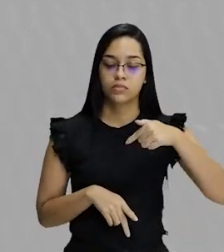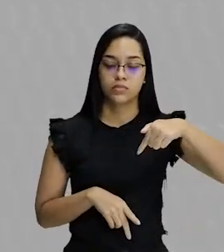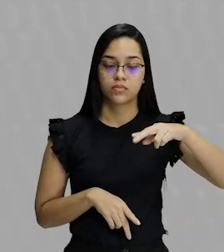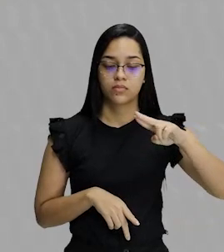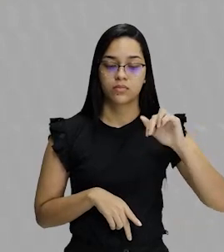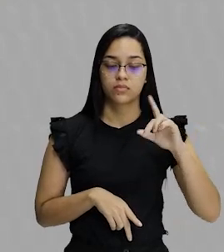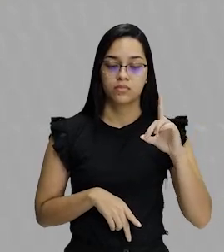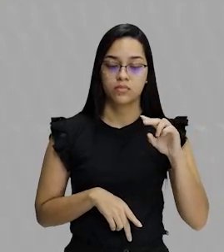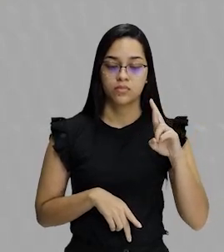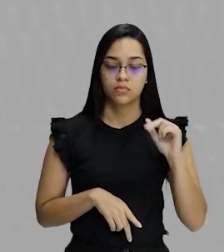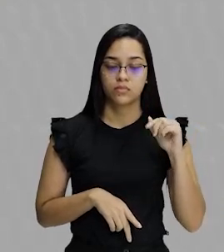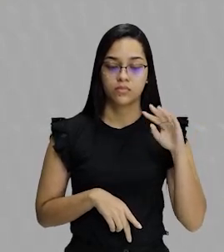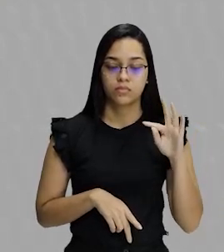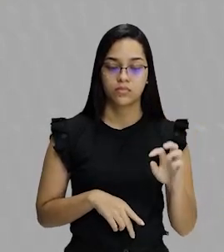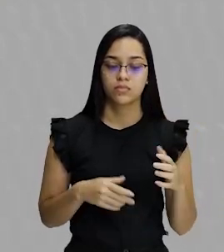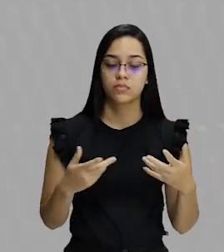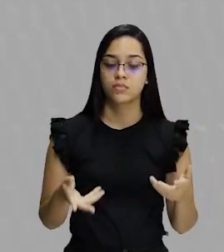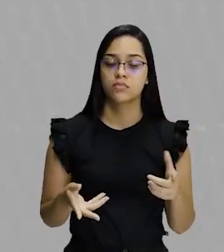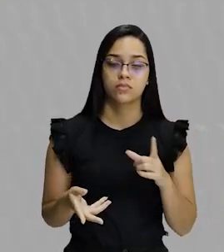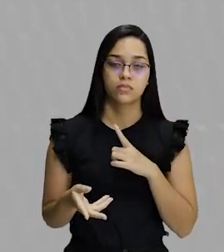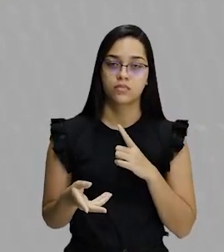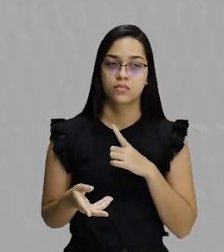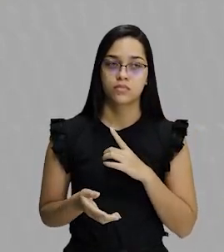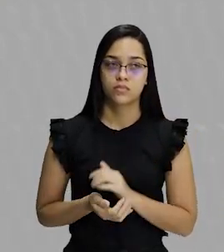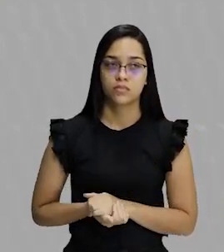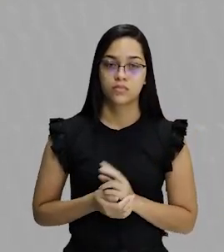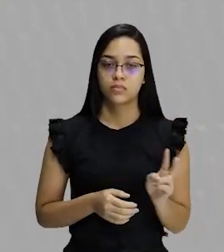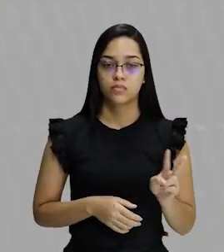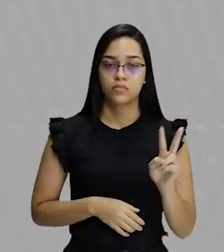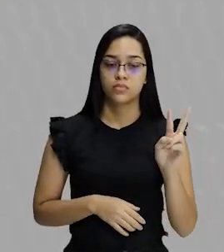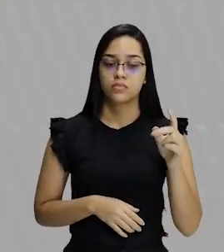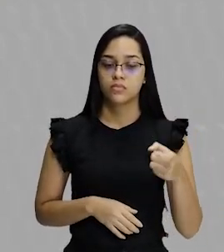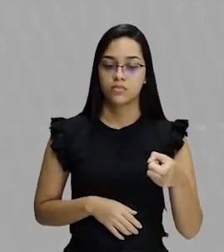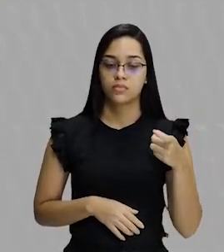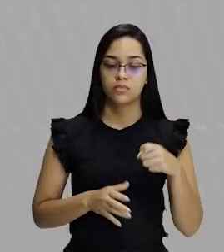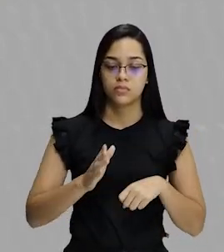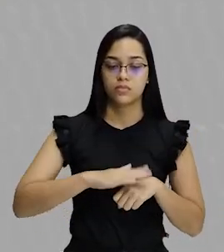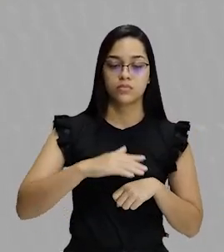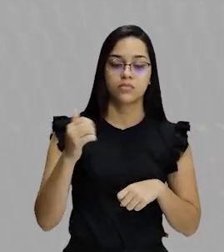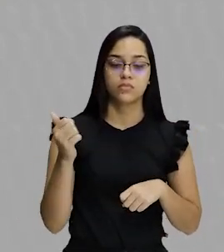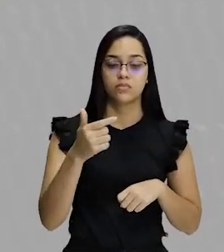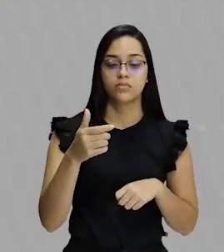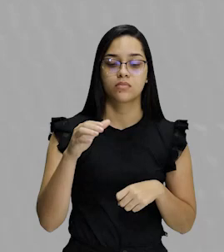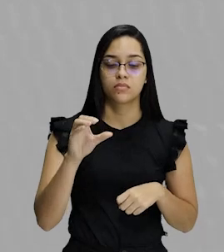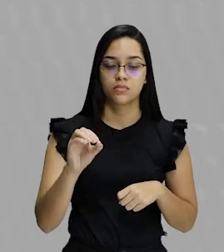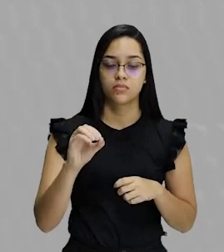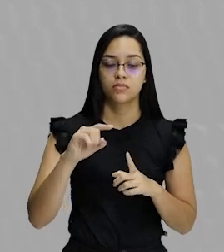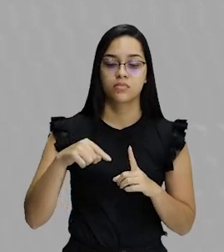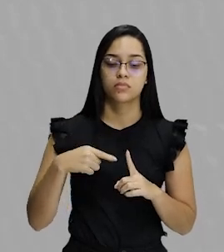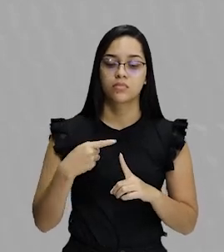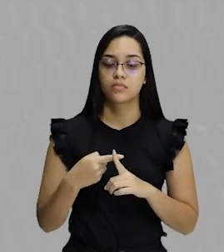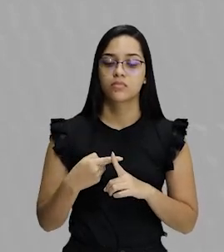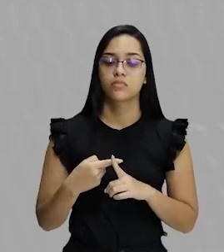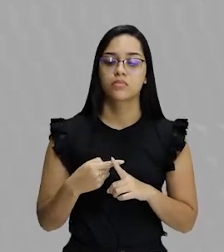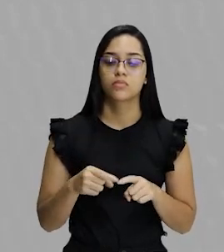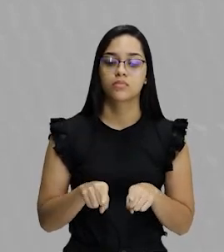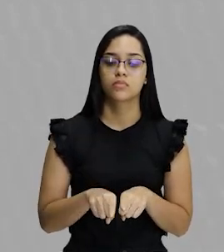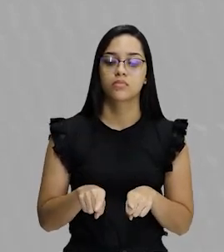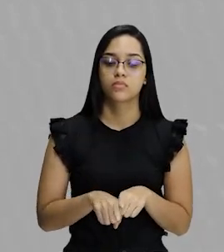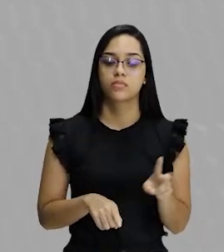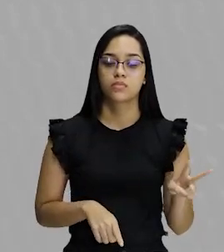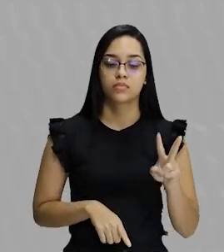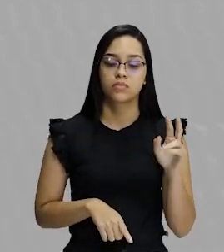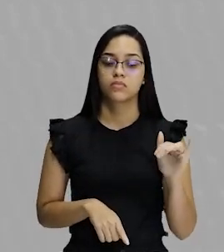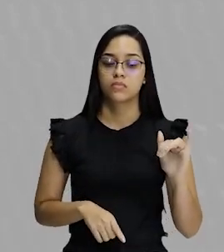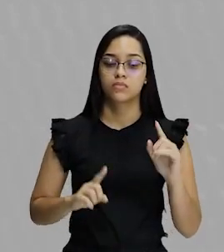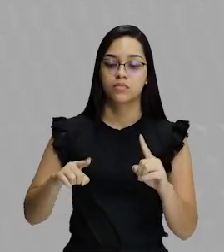quadrante? Um ponto que pertence ao quadrante, o valor de x é maior do que zero, é positivo, e o valor de